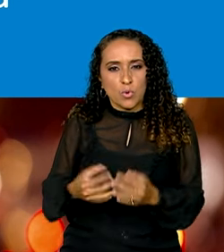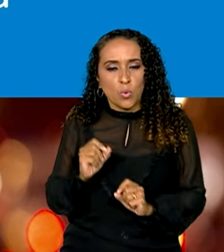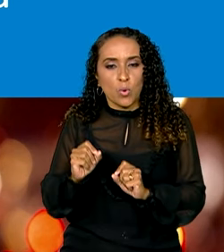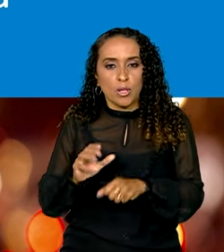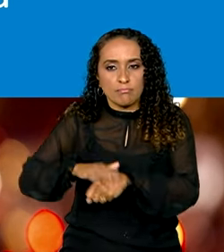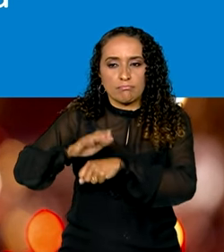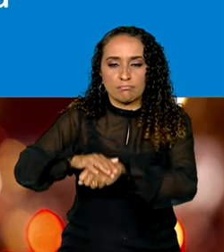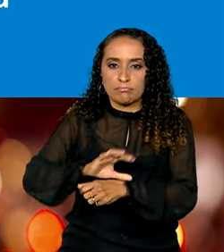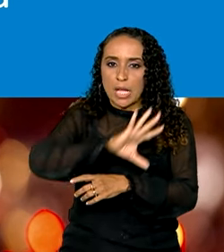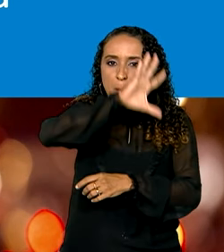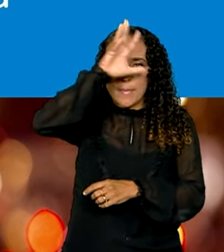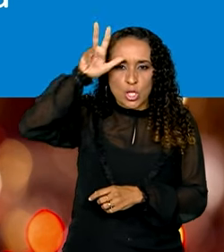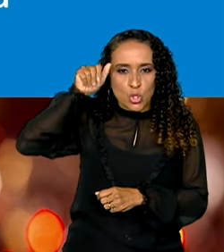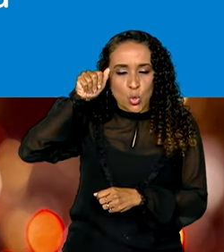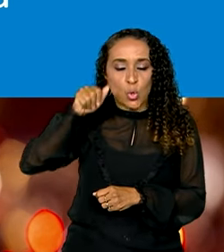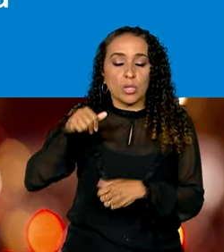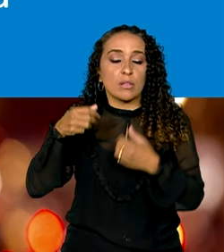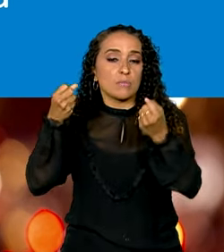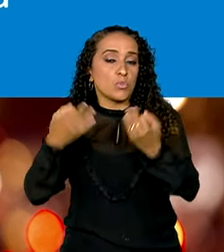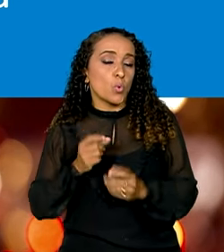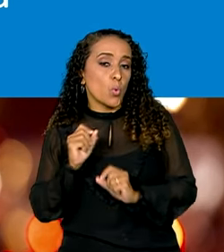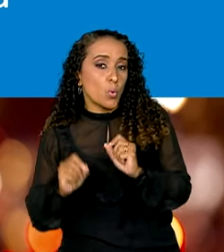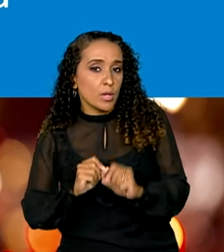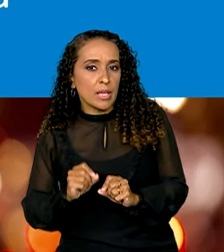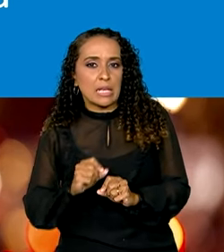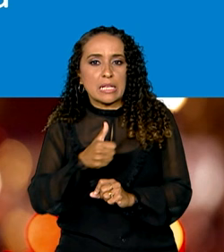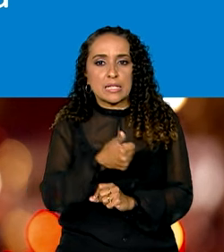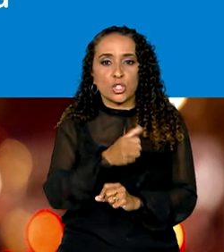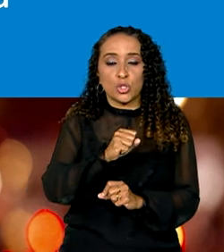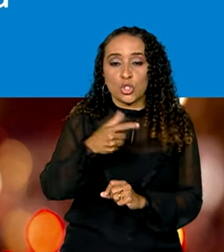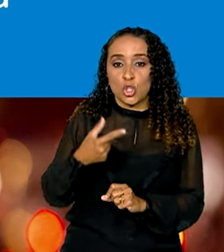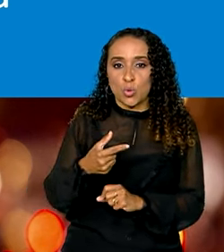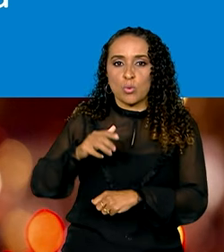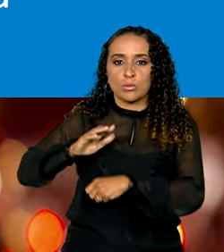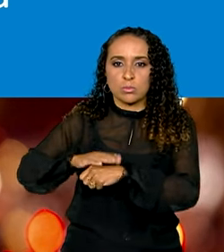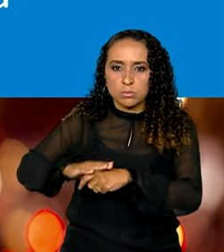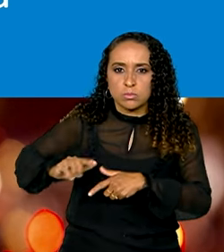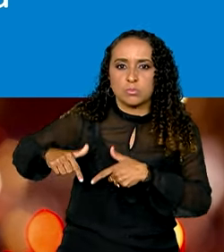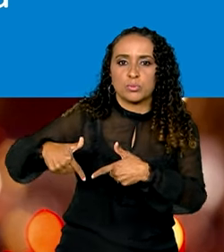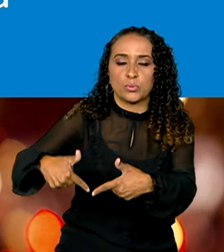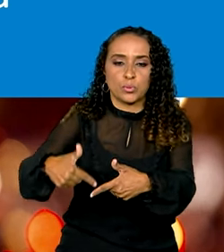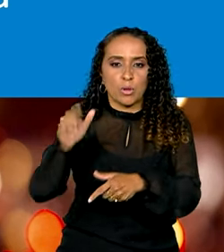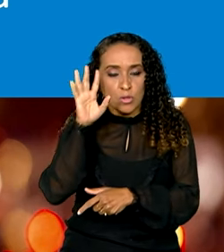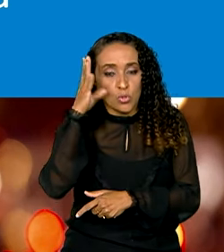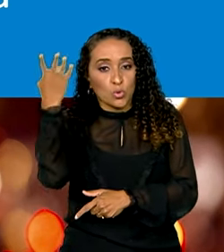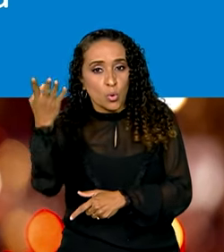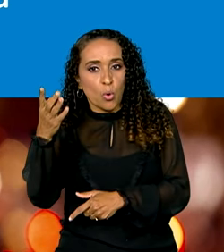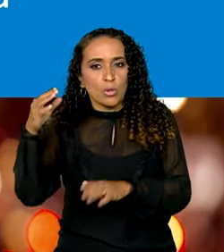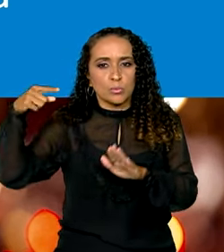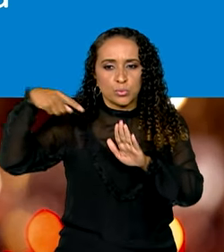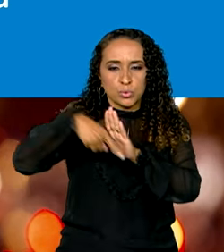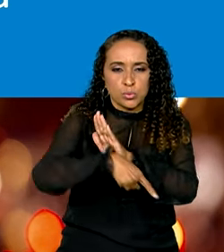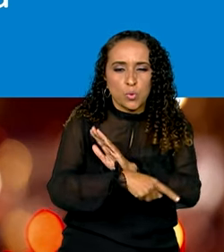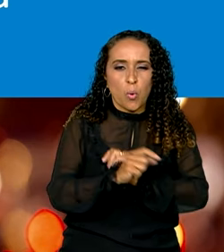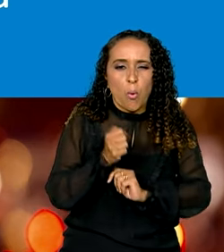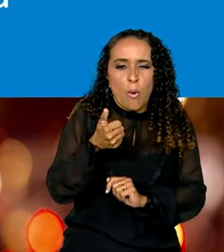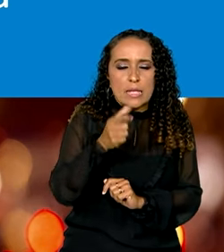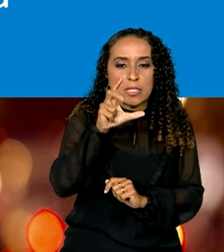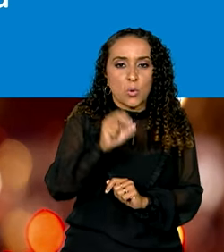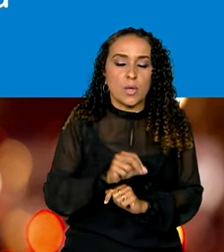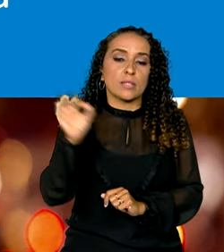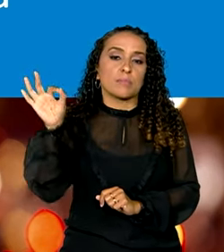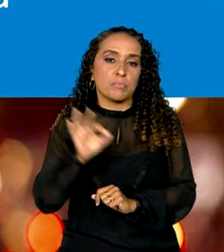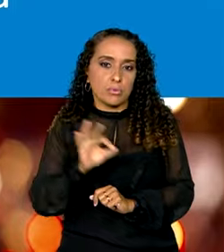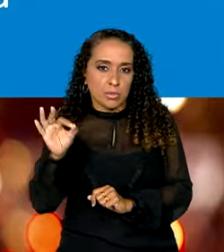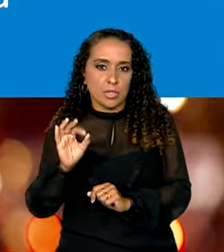na Amazônia. Segundo ele, foram 182 operações que resultaram em uma queda de quase